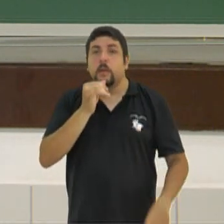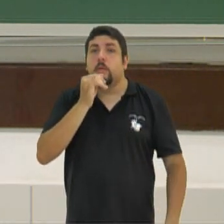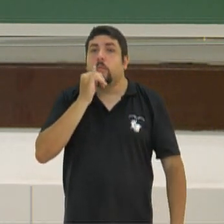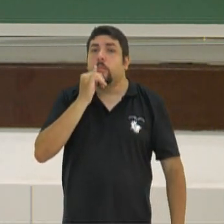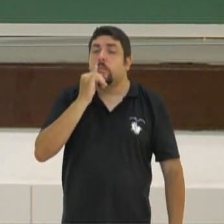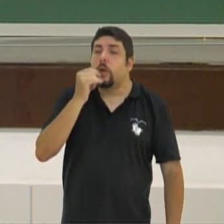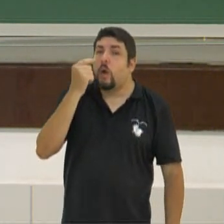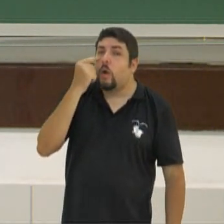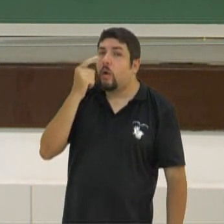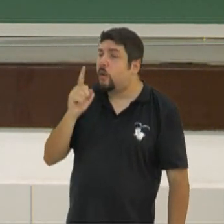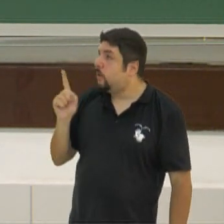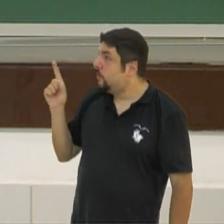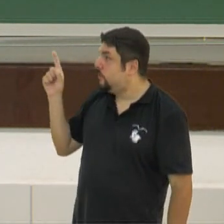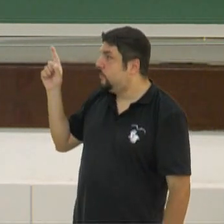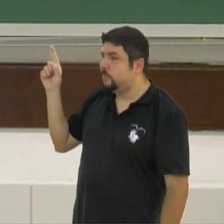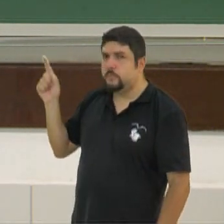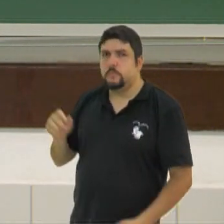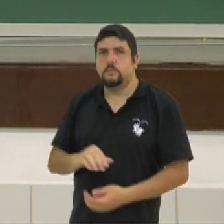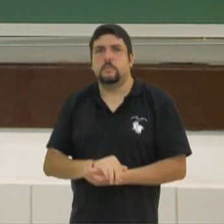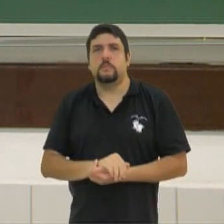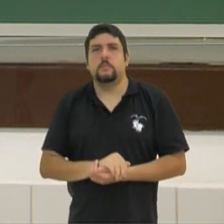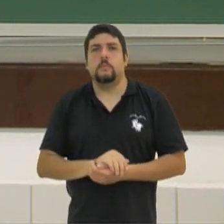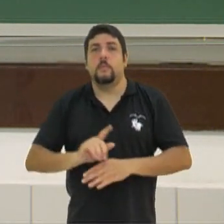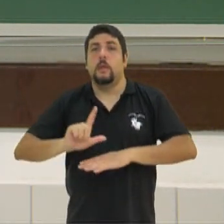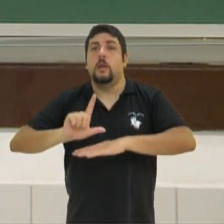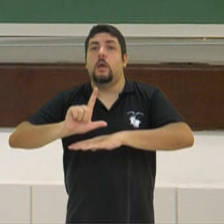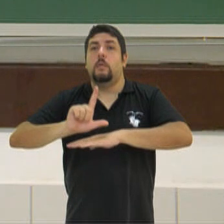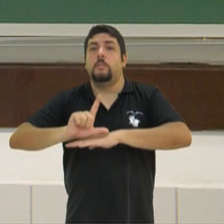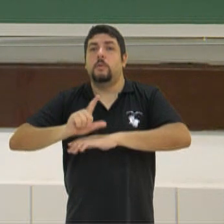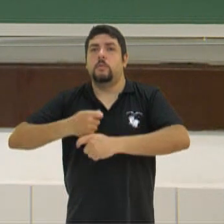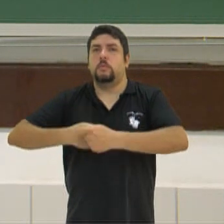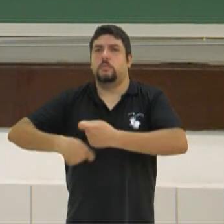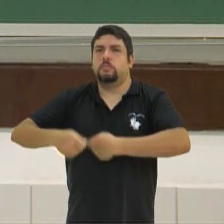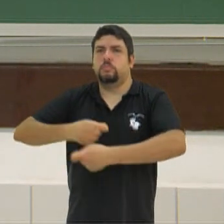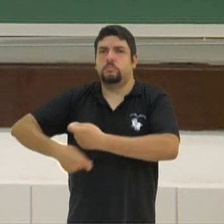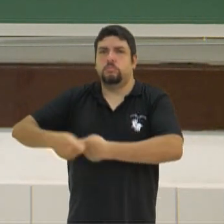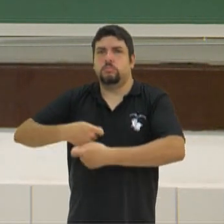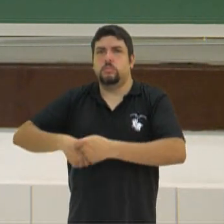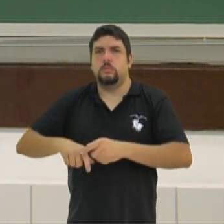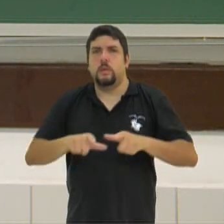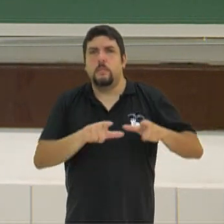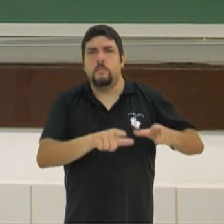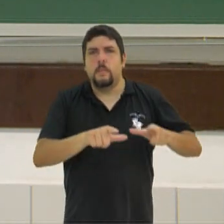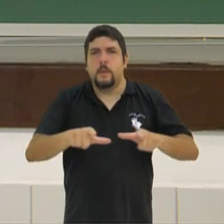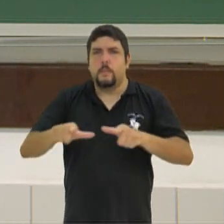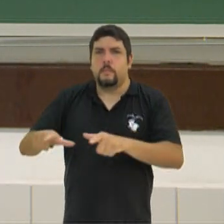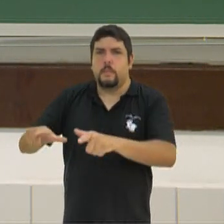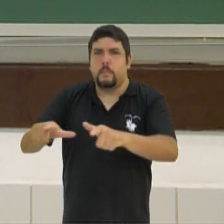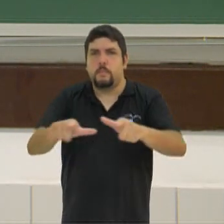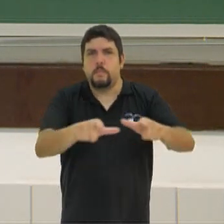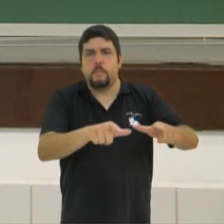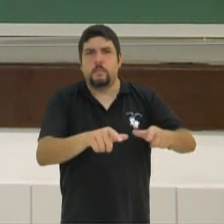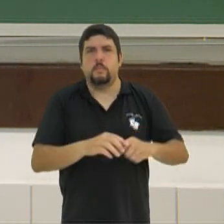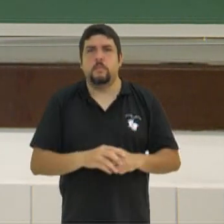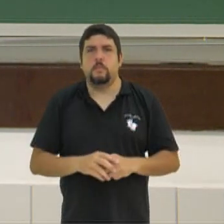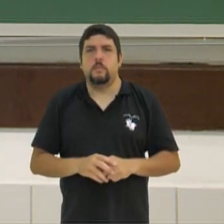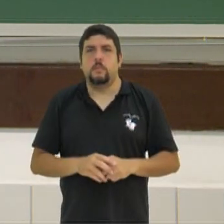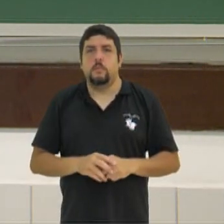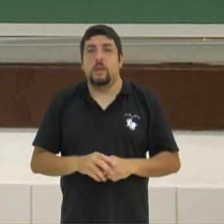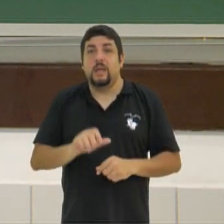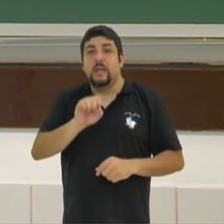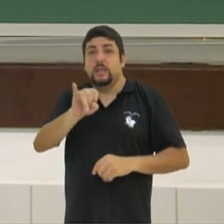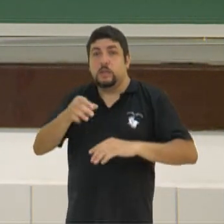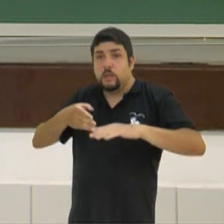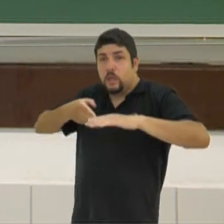imagem aqui, ó. Isso aqui é uma loja de cerâmicas, tá? E eles fizeram um piso ali que dá a impressão para quem está pisando ali